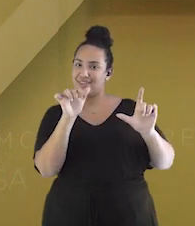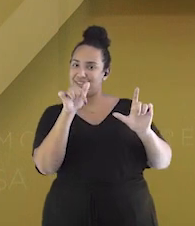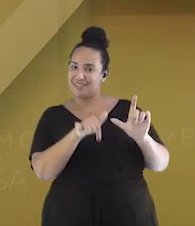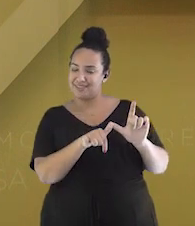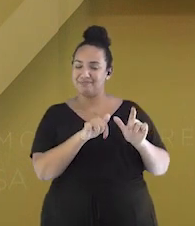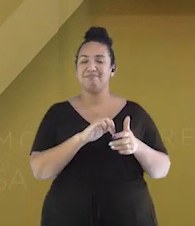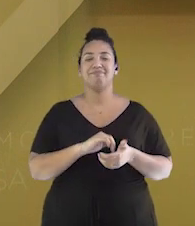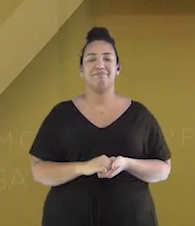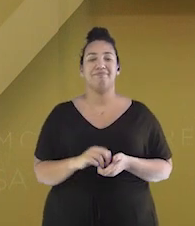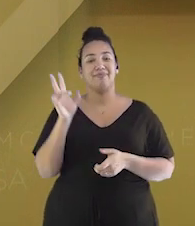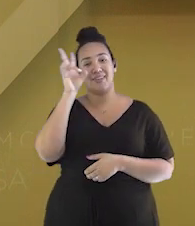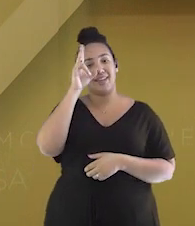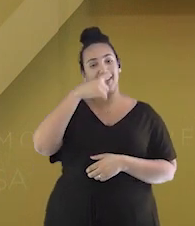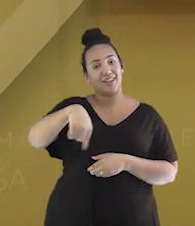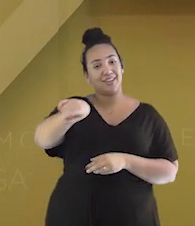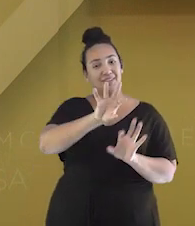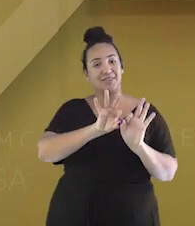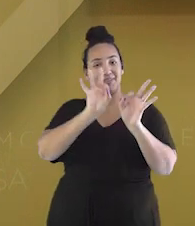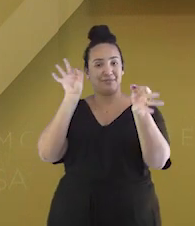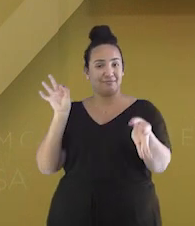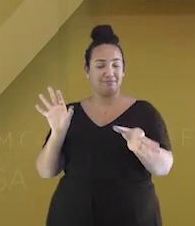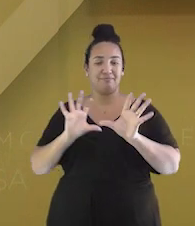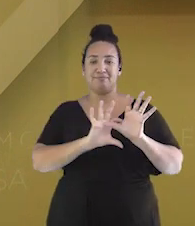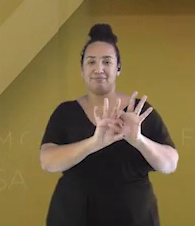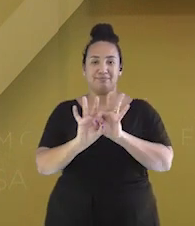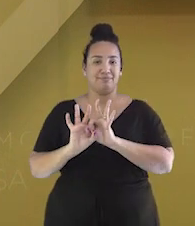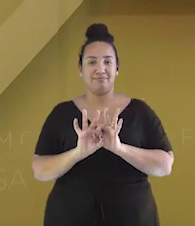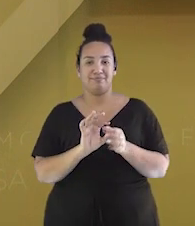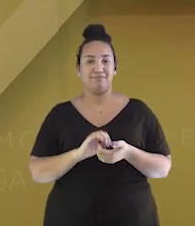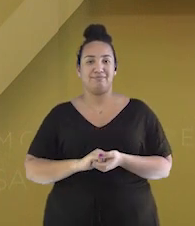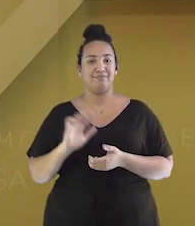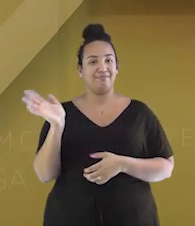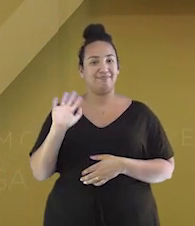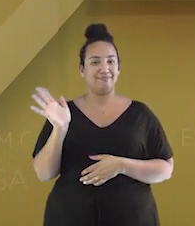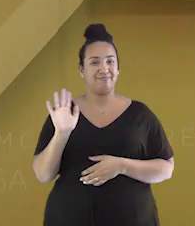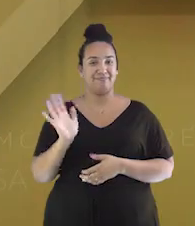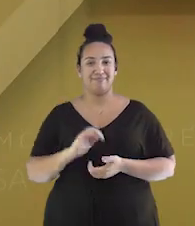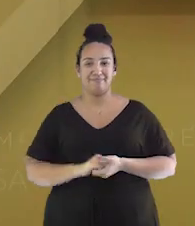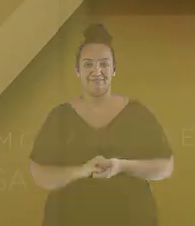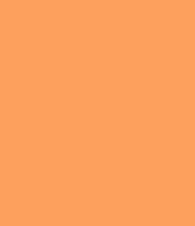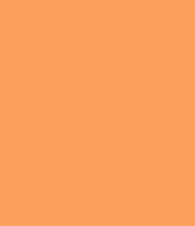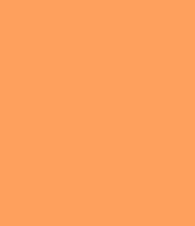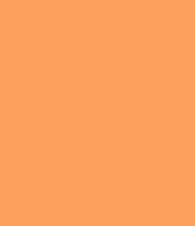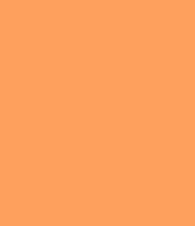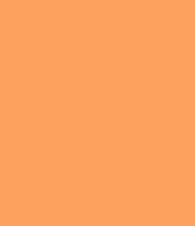no nosso canal. Lembre-se que mesmo distante, estamos juntos e até a próxima.